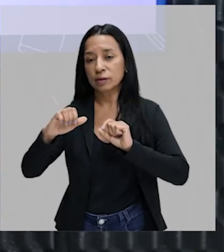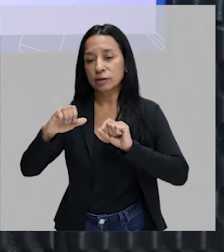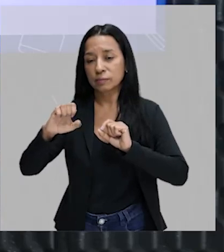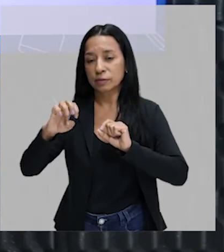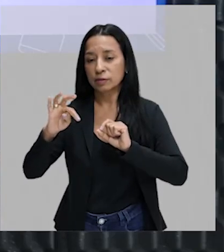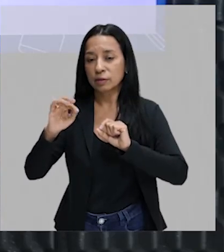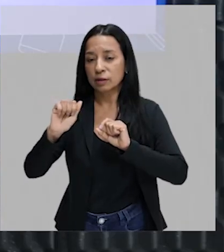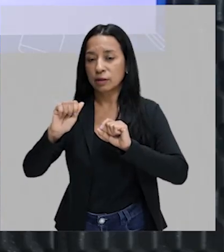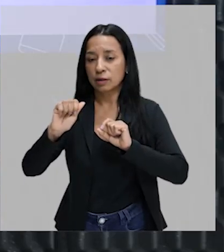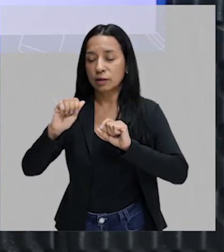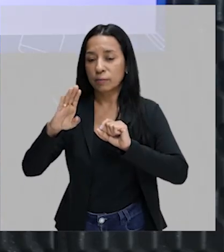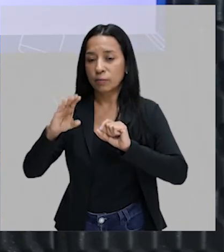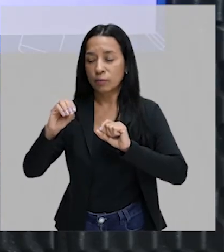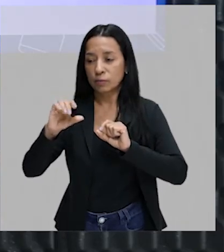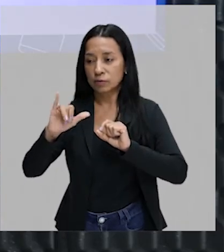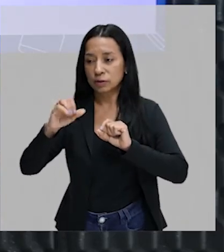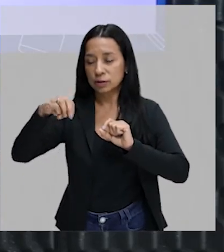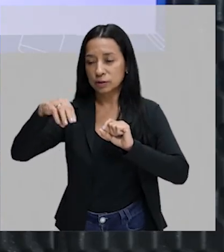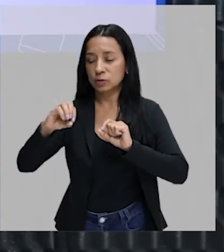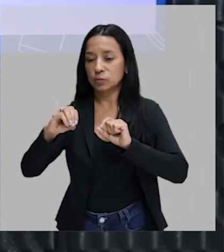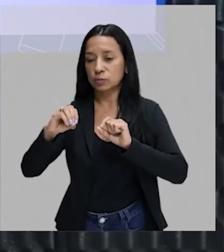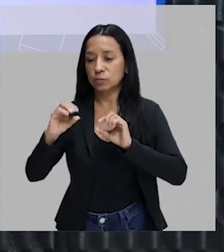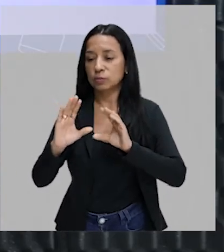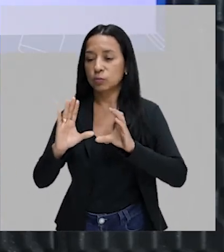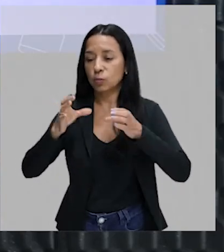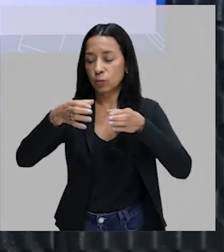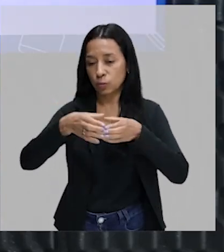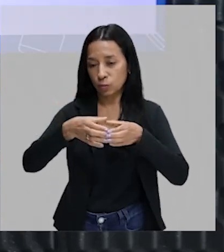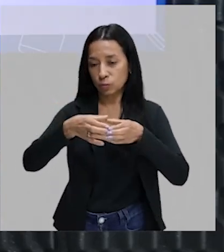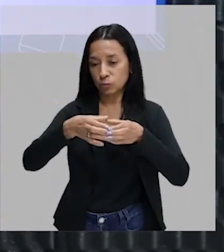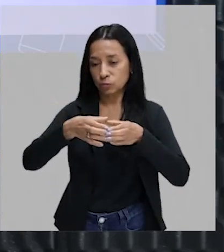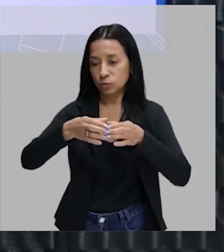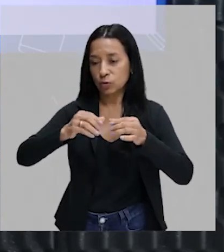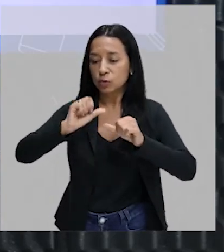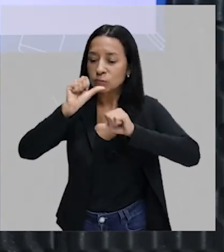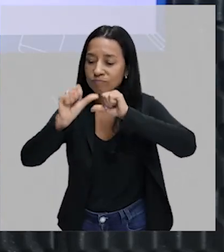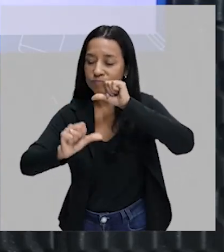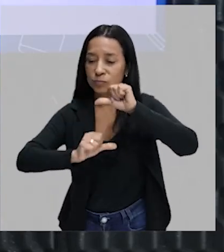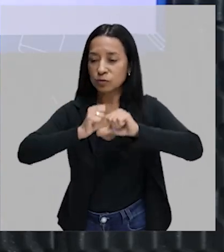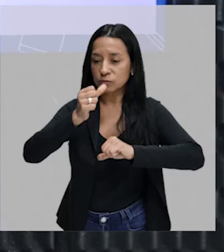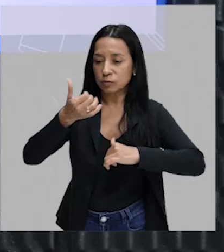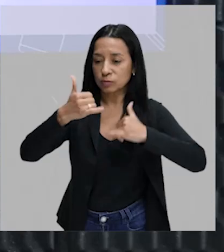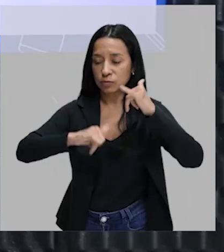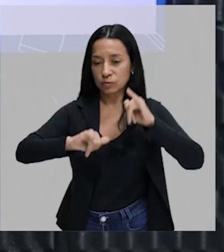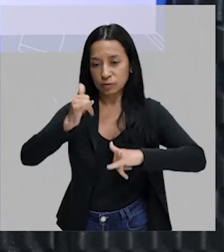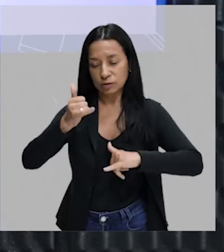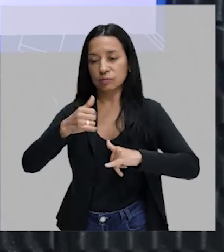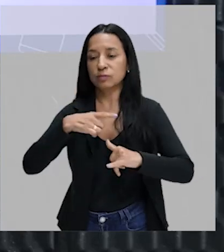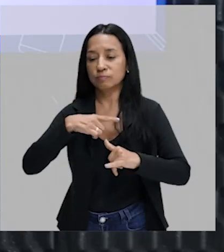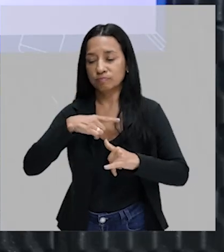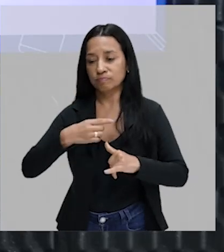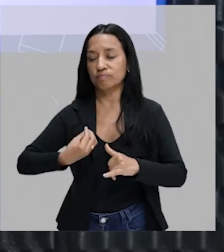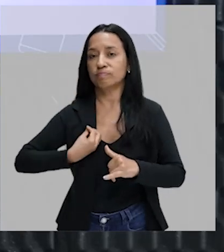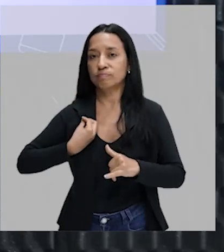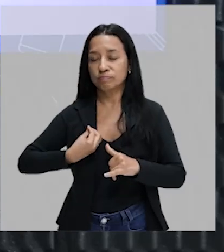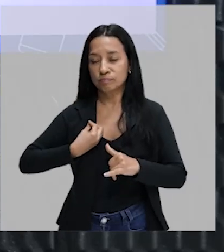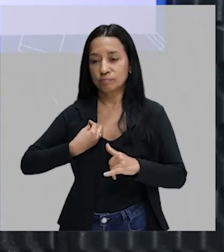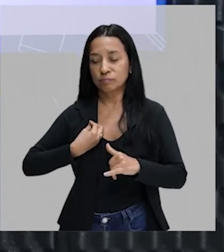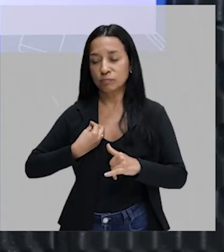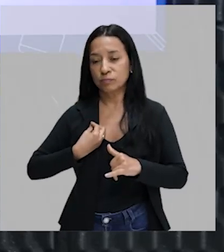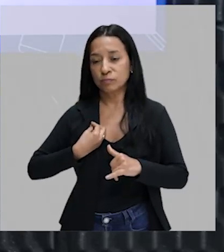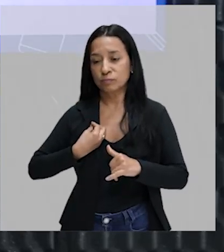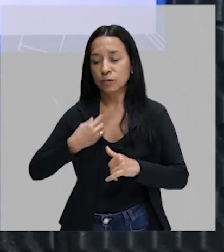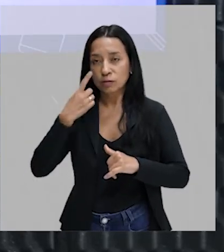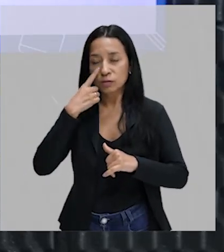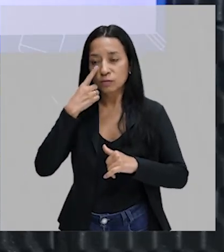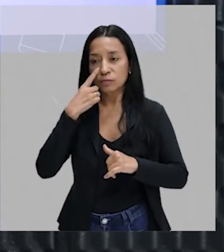Metabolismo é o conjunto de reações químicas que ocorre no organismo vivo. E como nós já